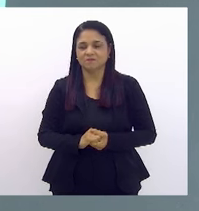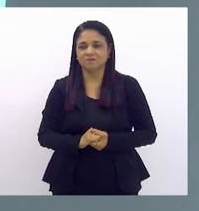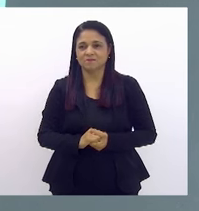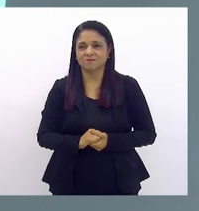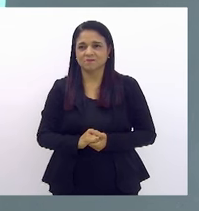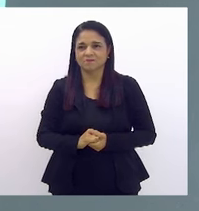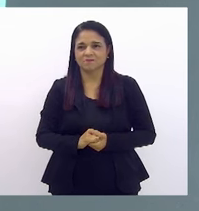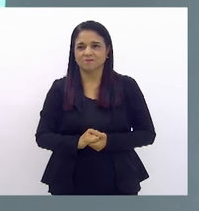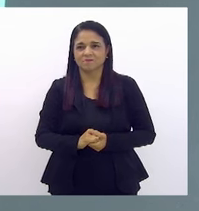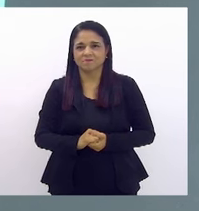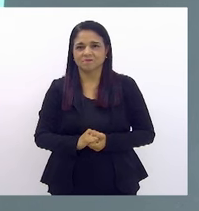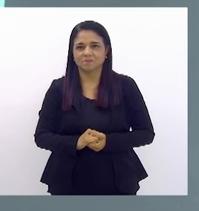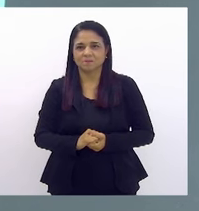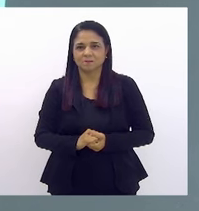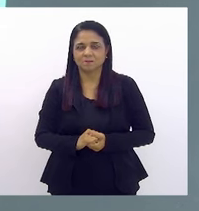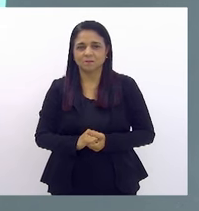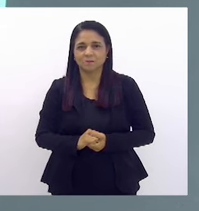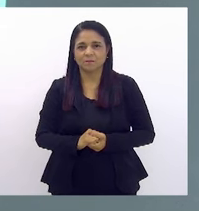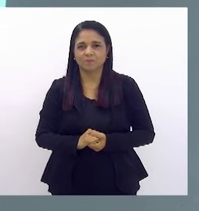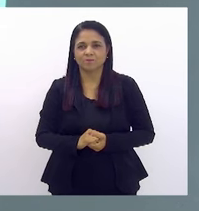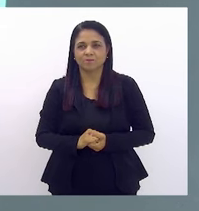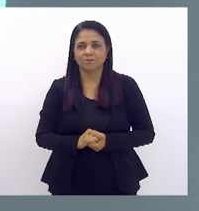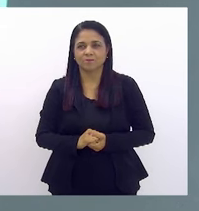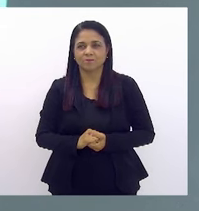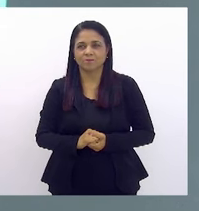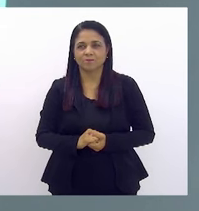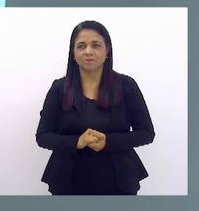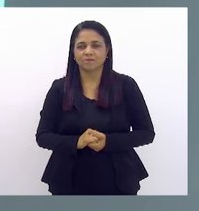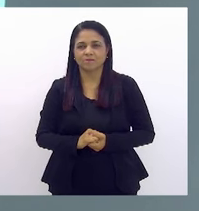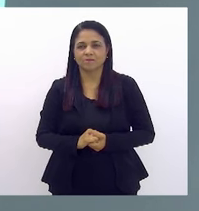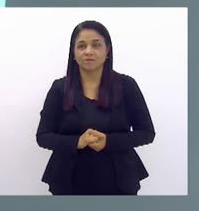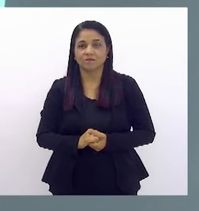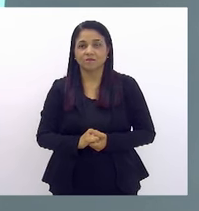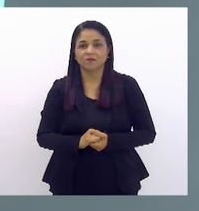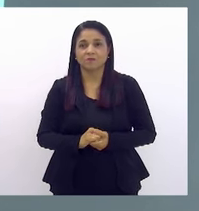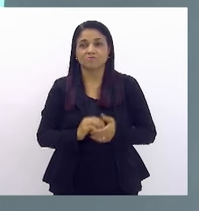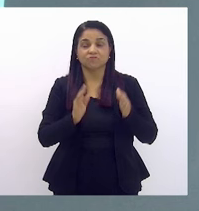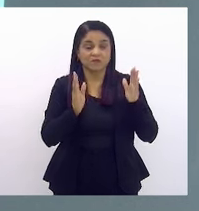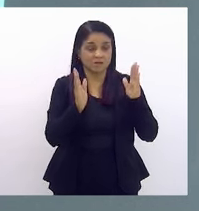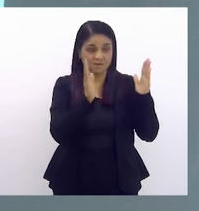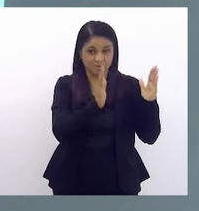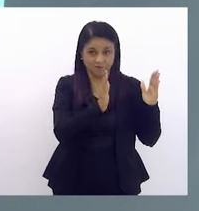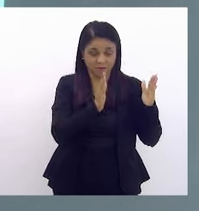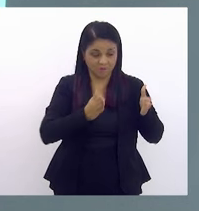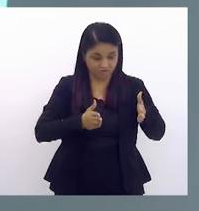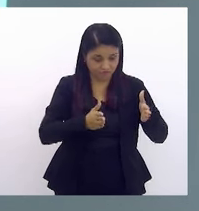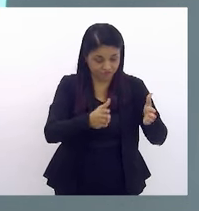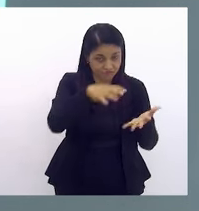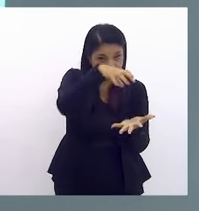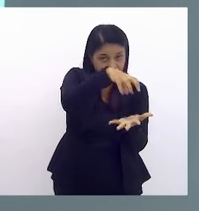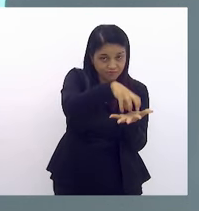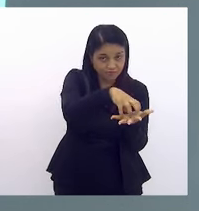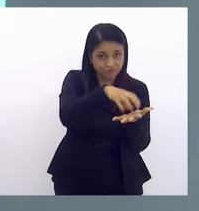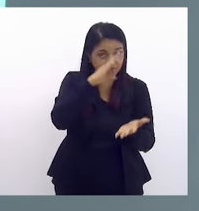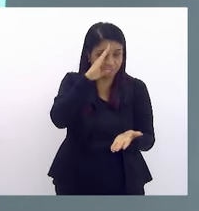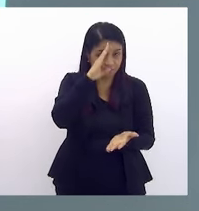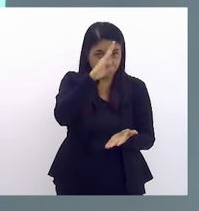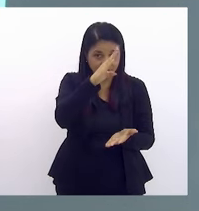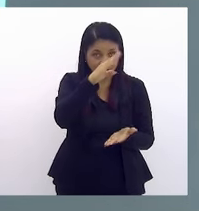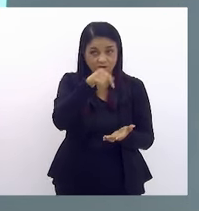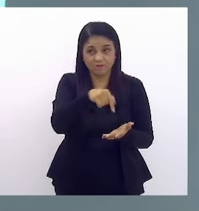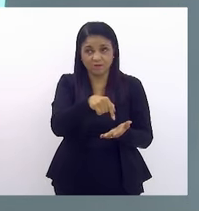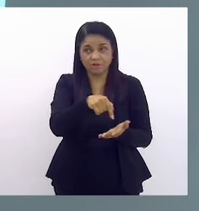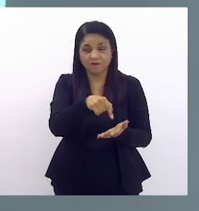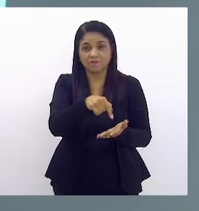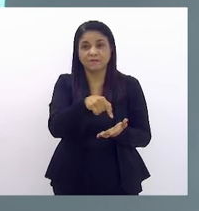Ela colocou em outro local. Lá era o coisa. Aqui é o trecho central, você dá para ver bem que já tem